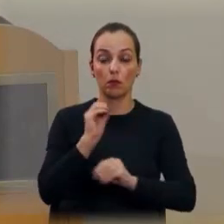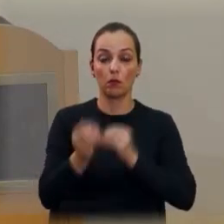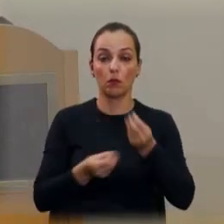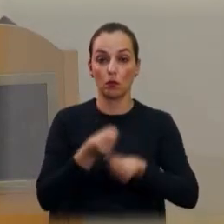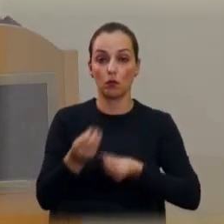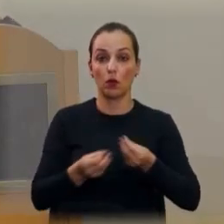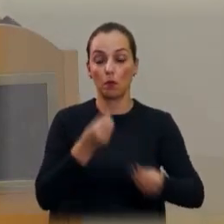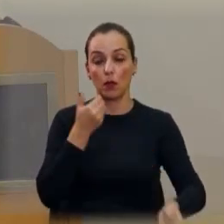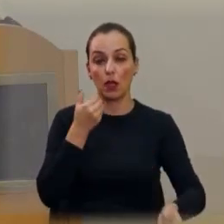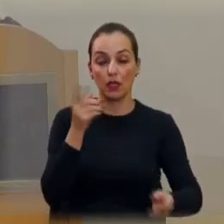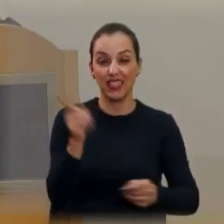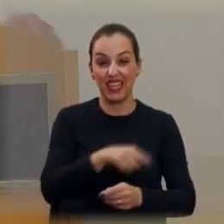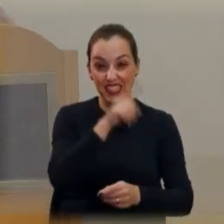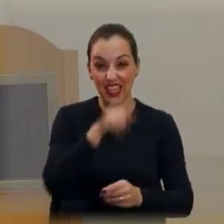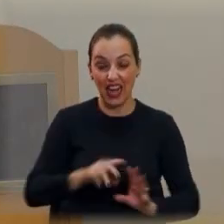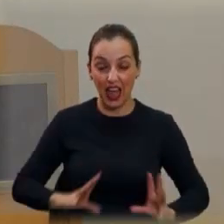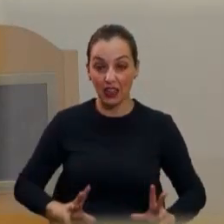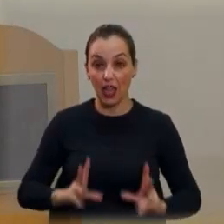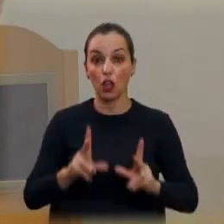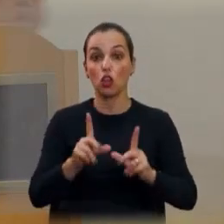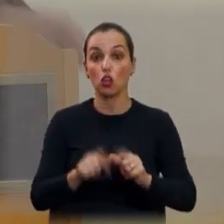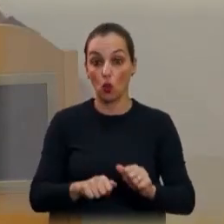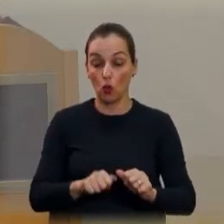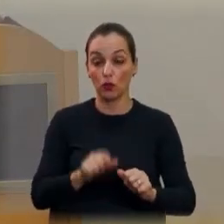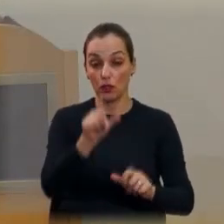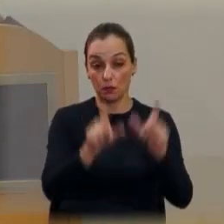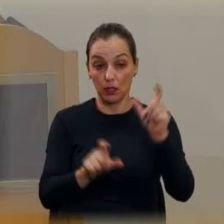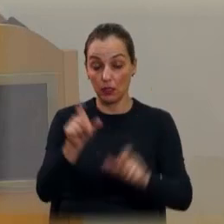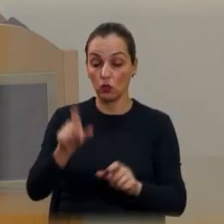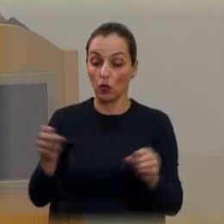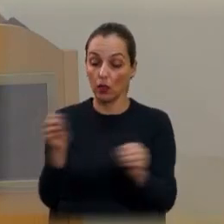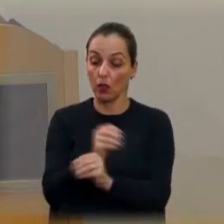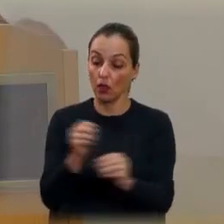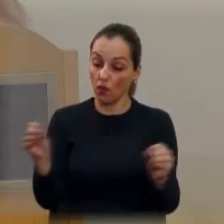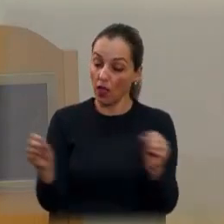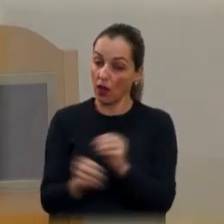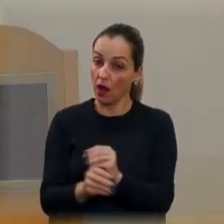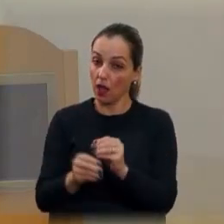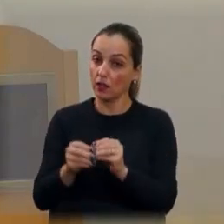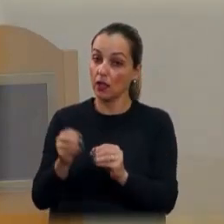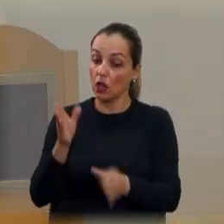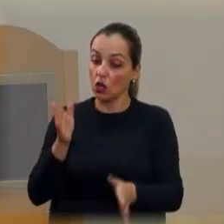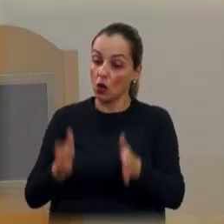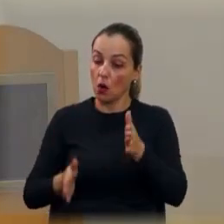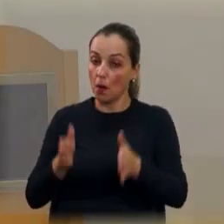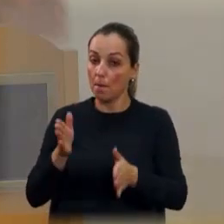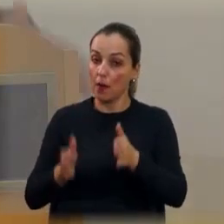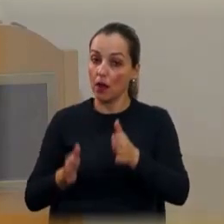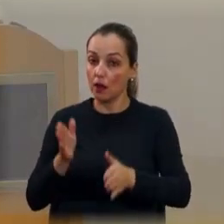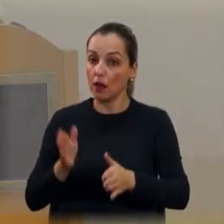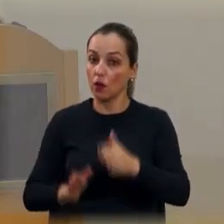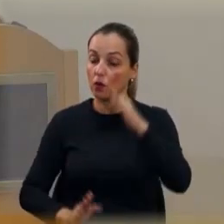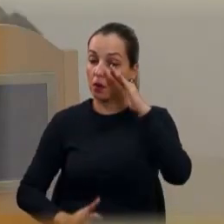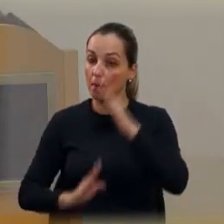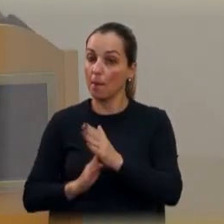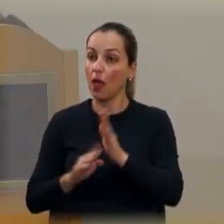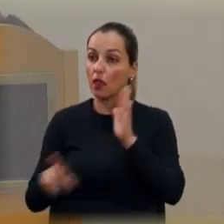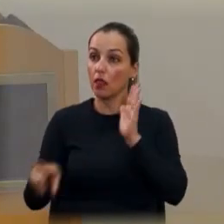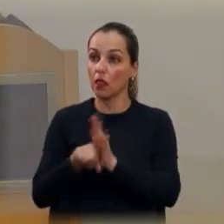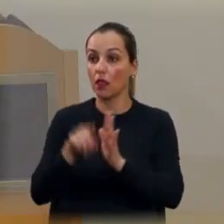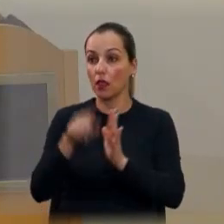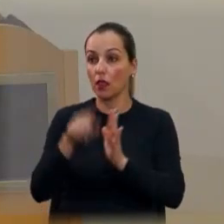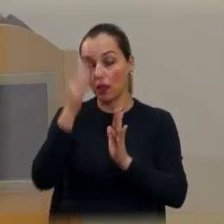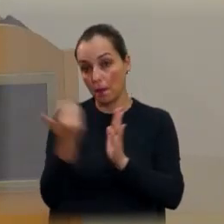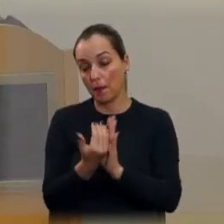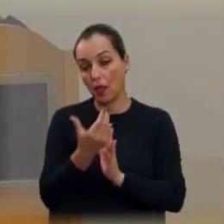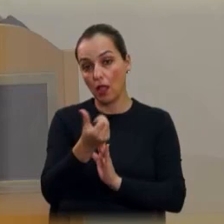extinta para todos aqueles que efetuarem as transferências dentro dos prazos da lei, 60